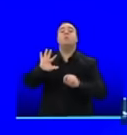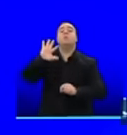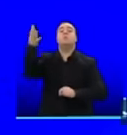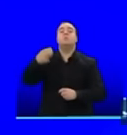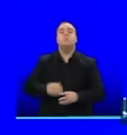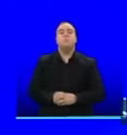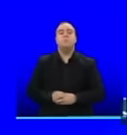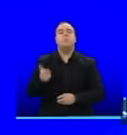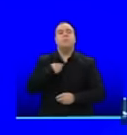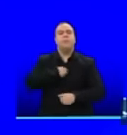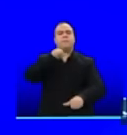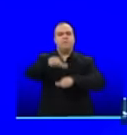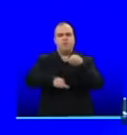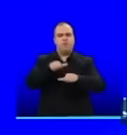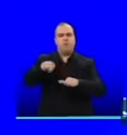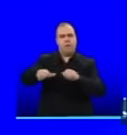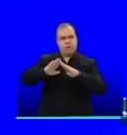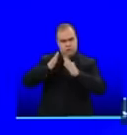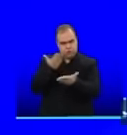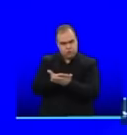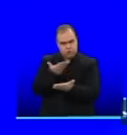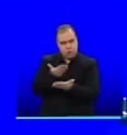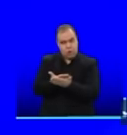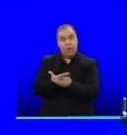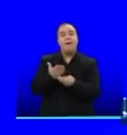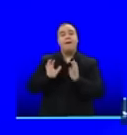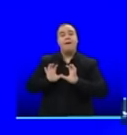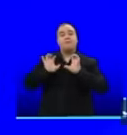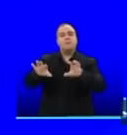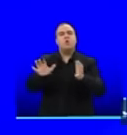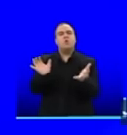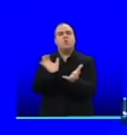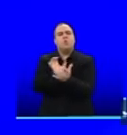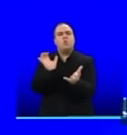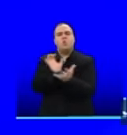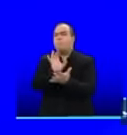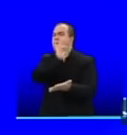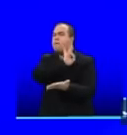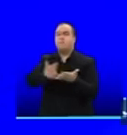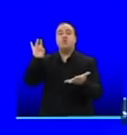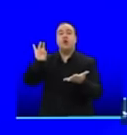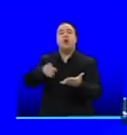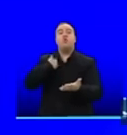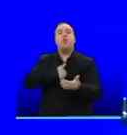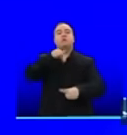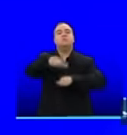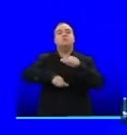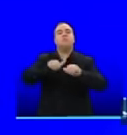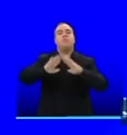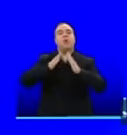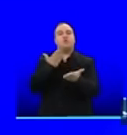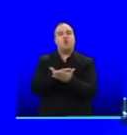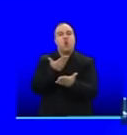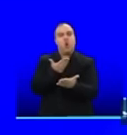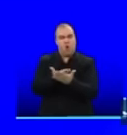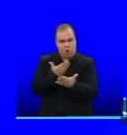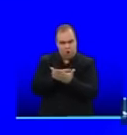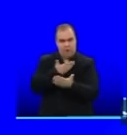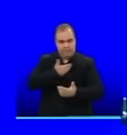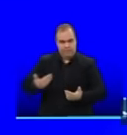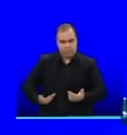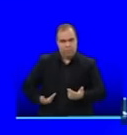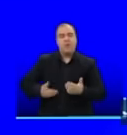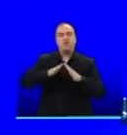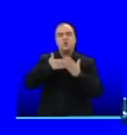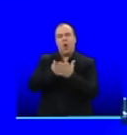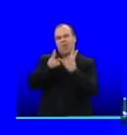Nós vamos transformar essa escola. E vai ser assim, esses comunistas vão odiar isso, mas a gente vai transformar a escola pública em escola olímpica. Nós vamos